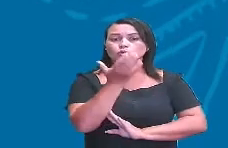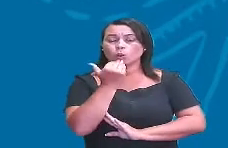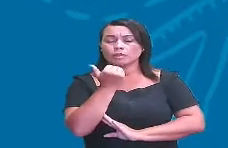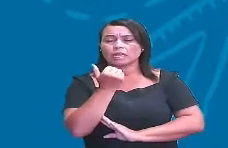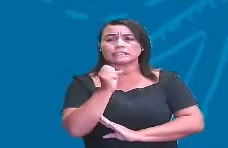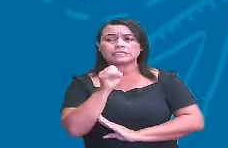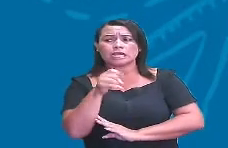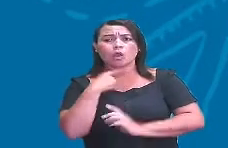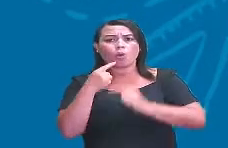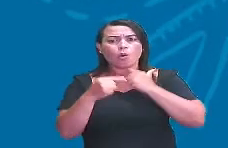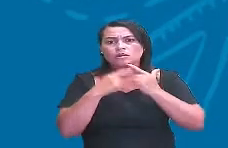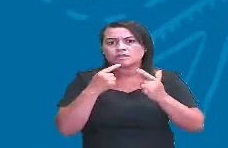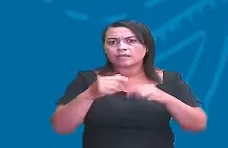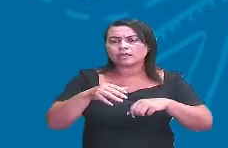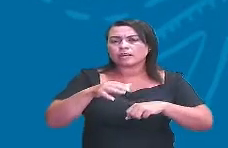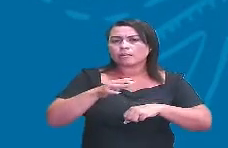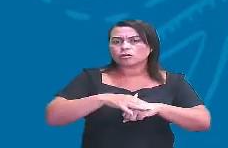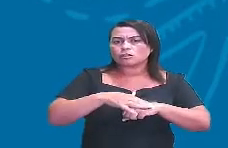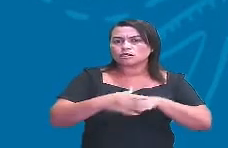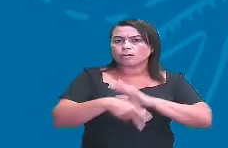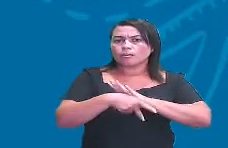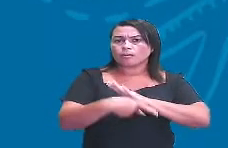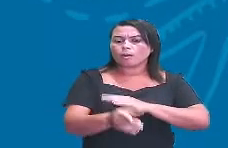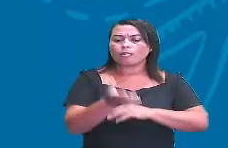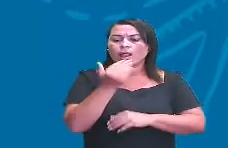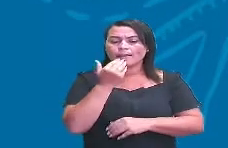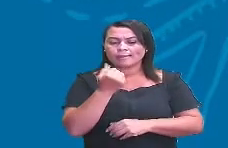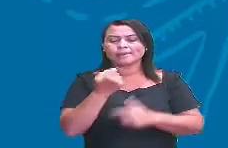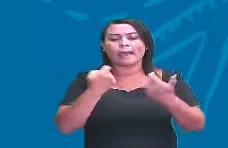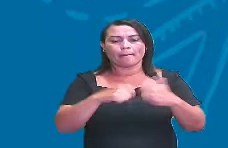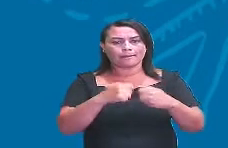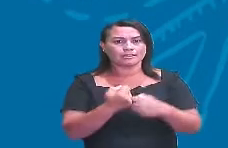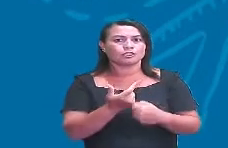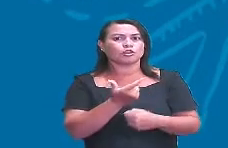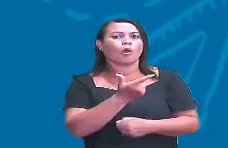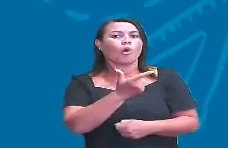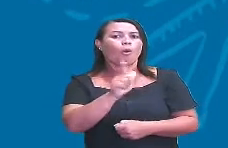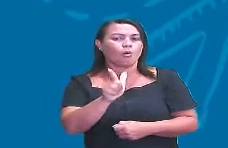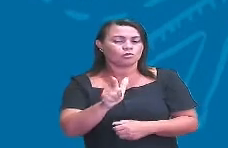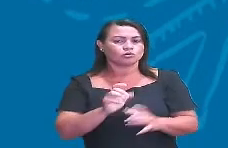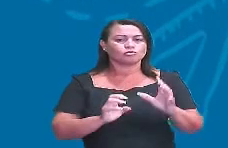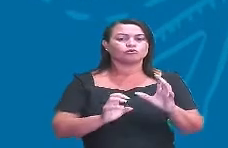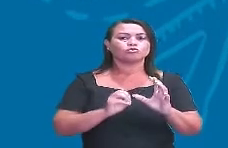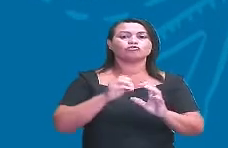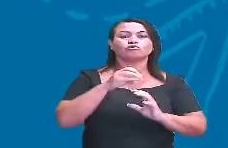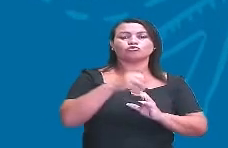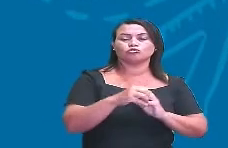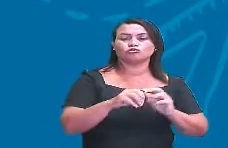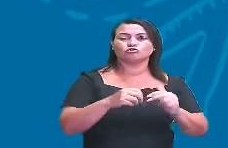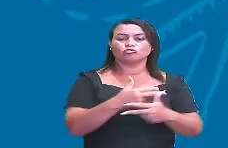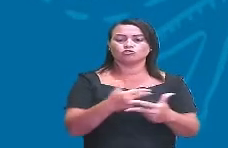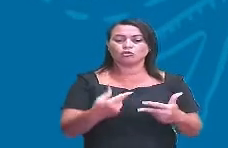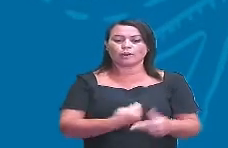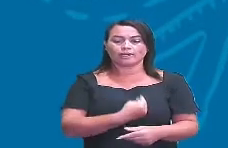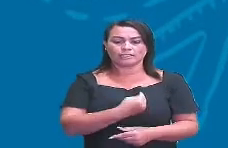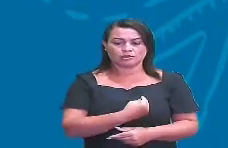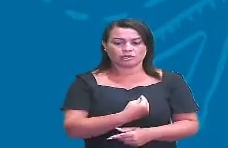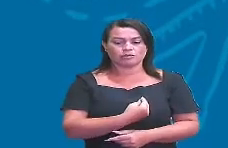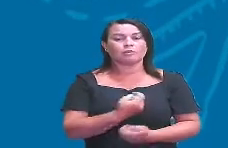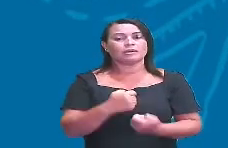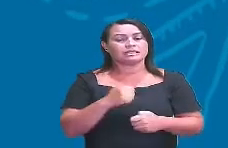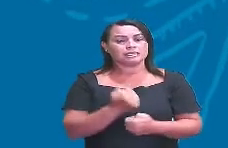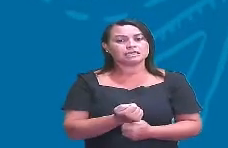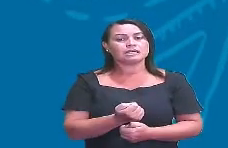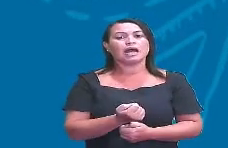próprio alimento, ele precisa se alimentar de outros organismos. E se ele se alimenta de outros organismos, ele vai consumir